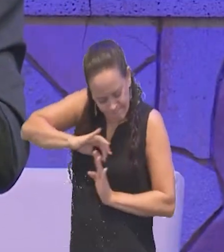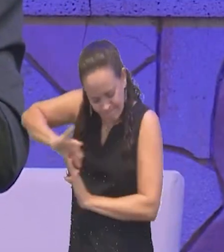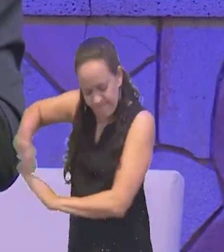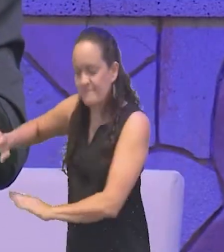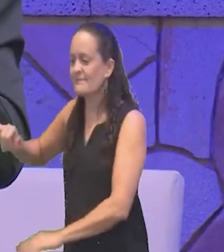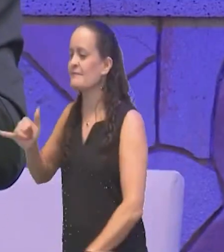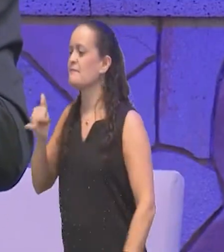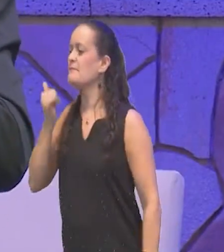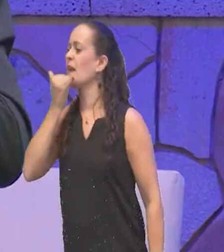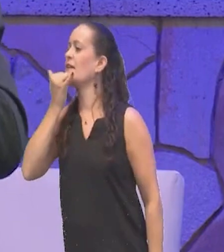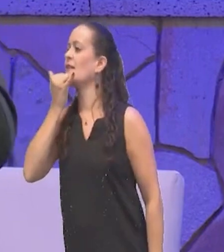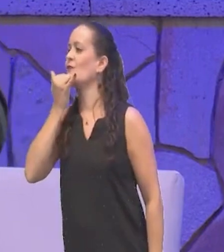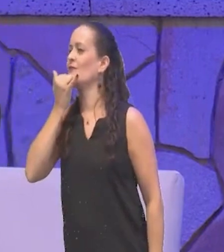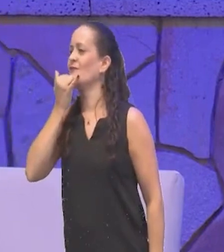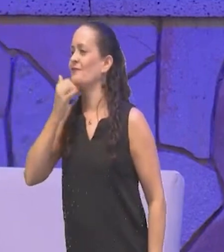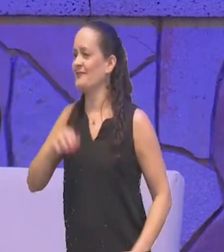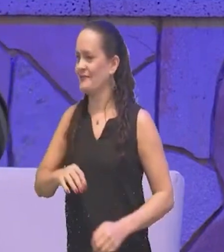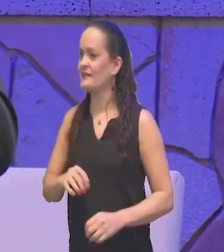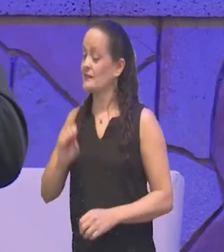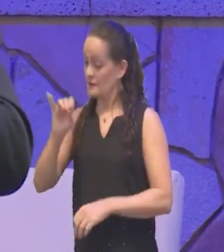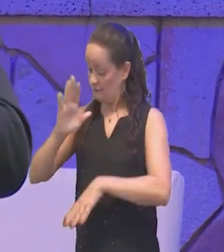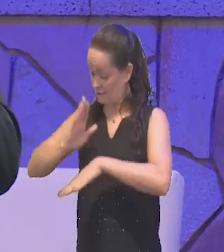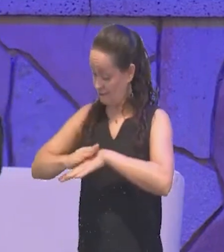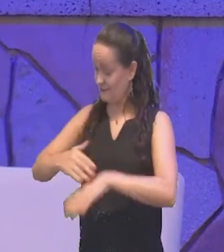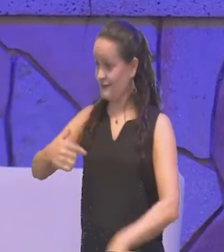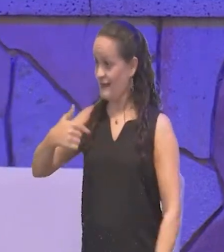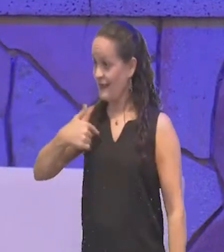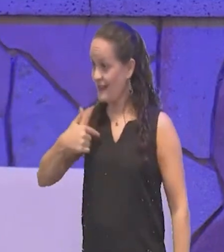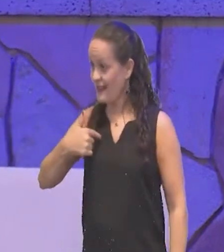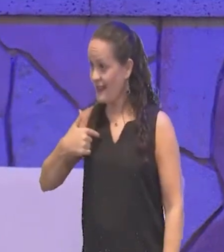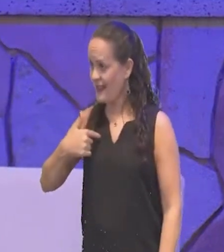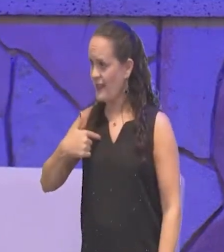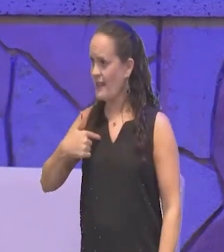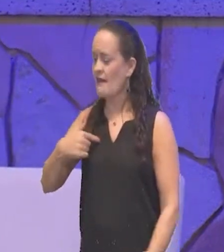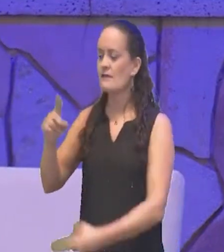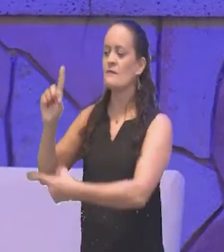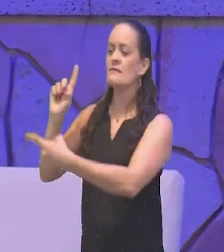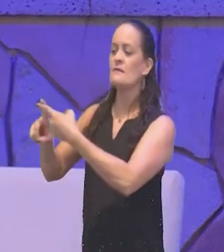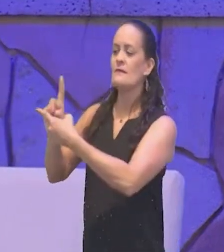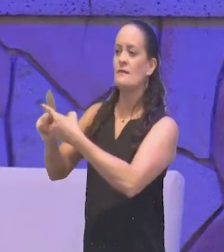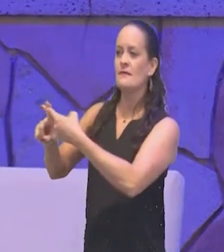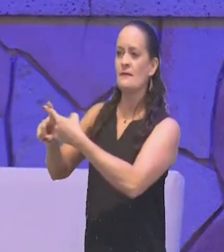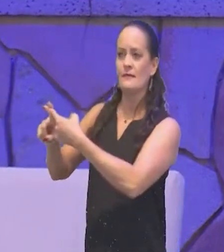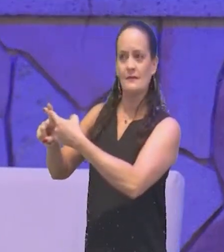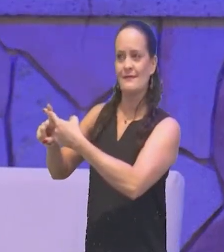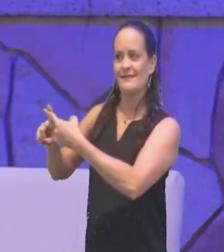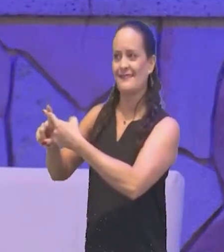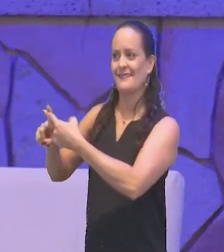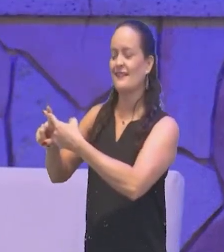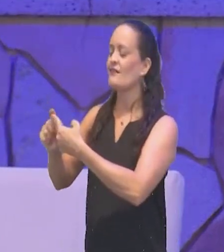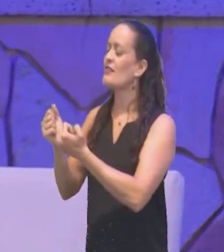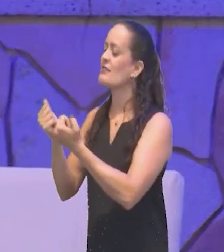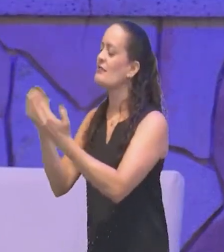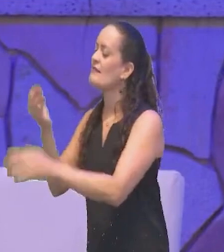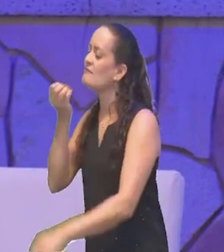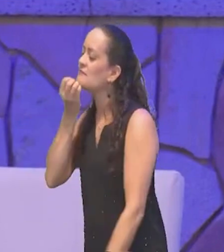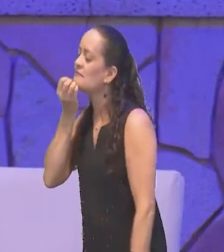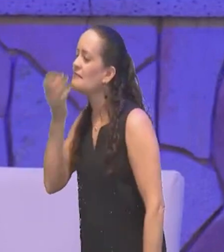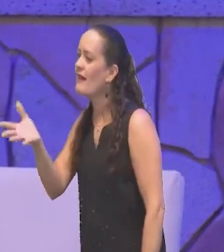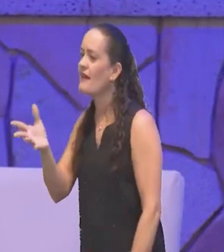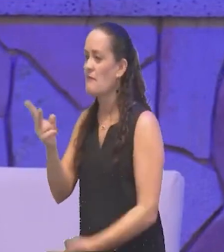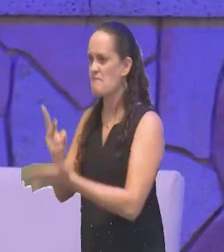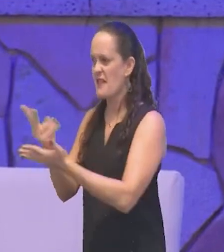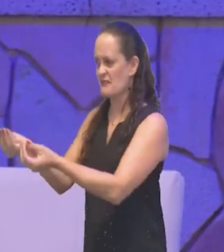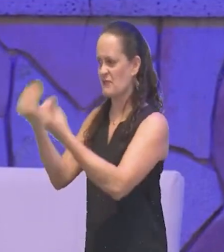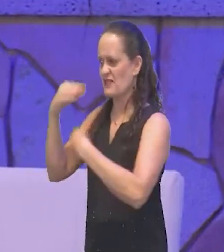ofenderam. Se depender de mim, eu não vou dar o troco. Eu pagarei o mal com o bem. Quanta